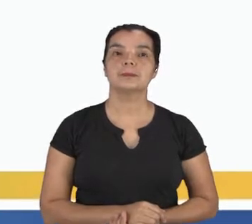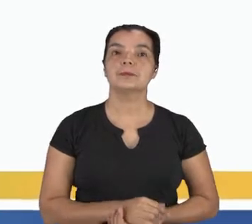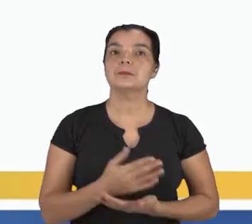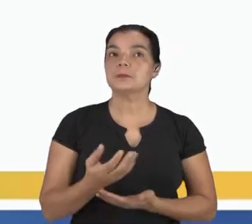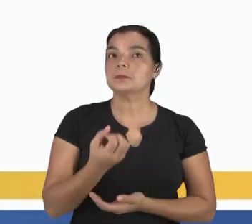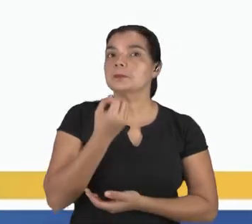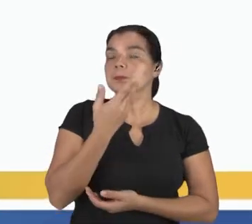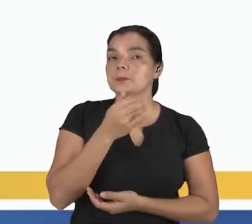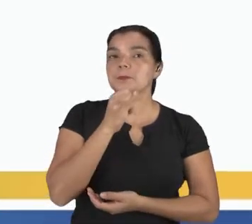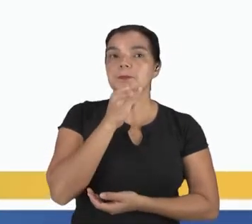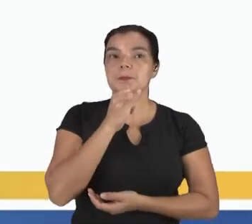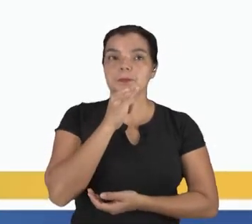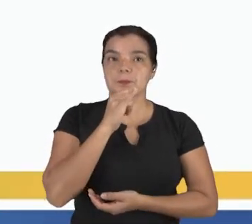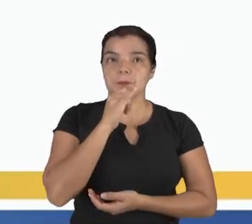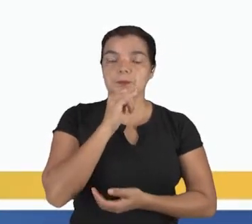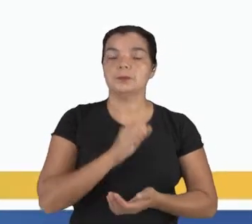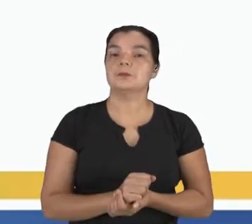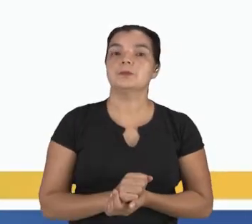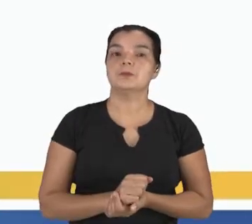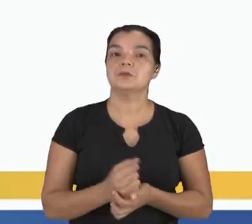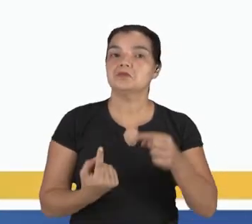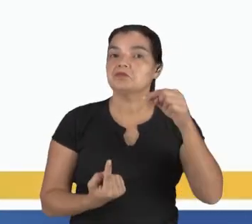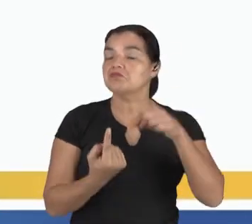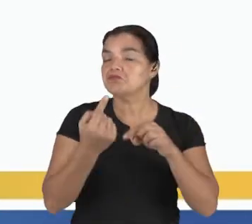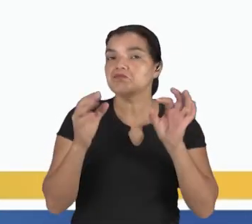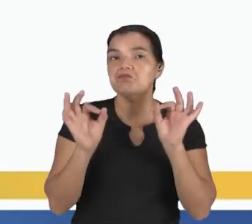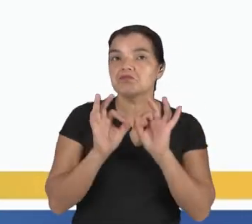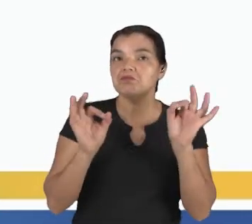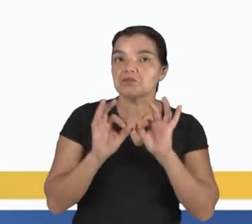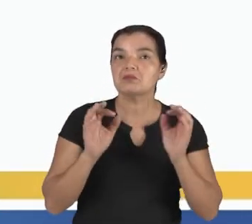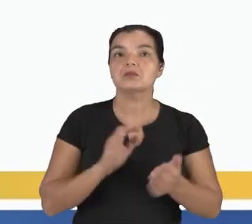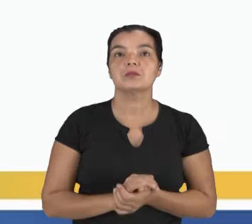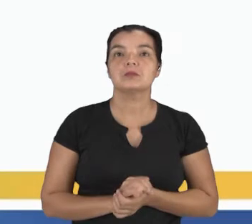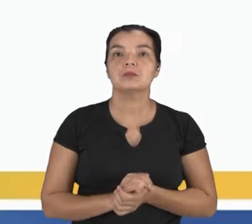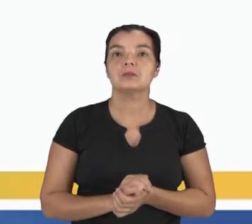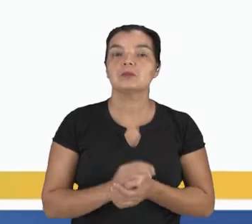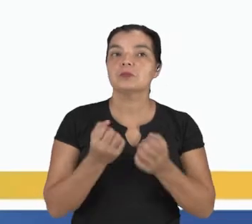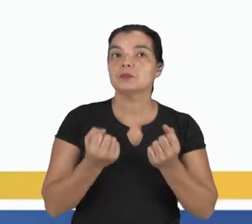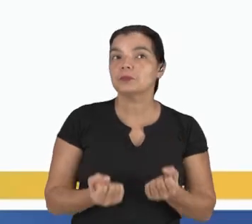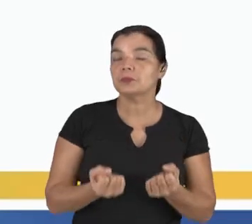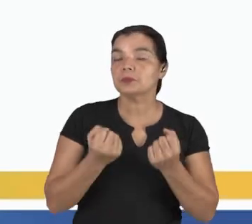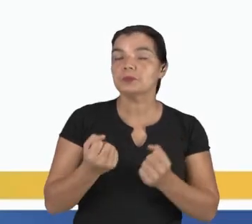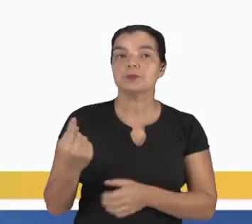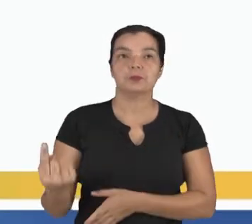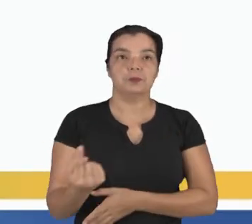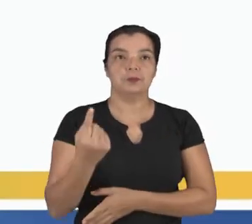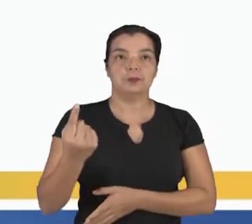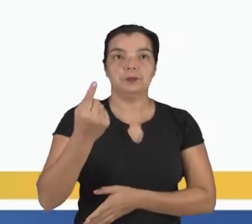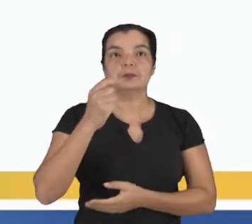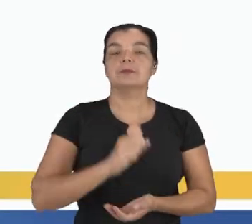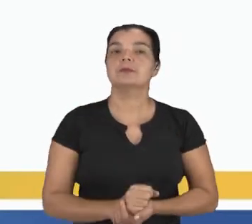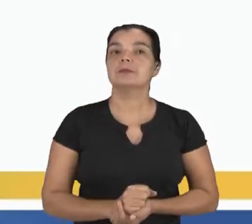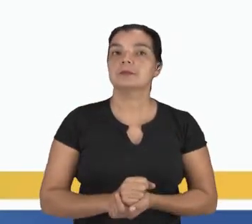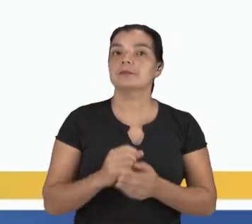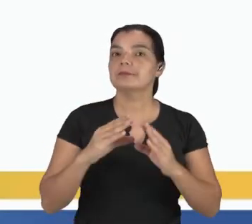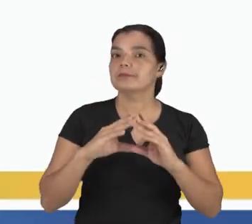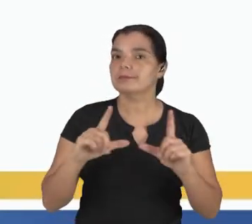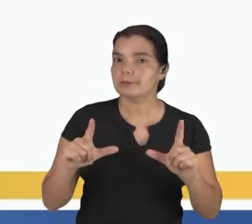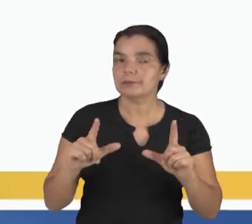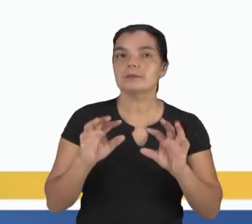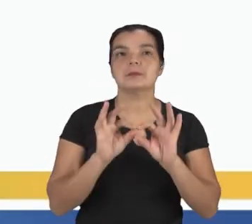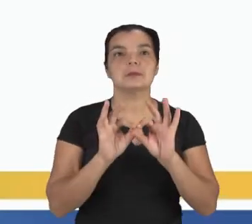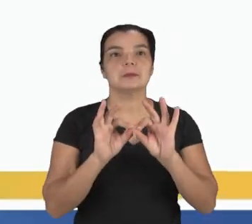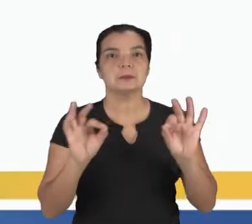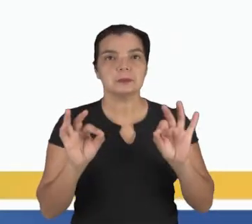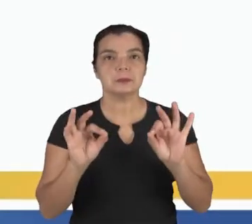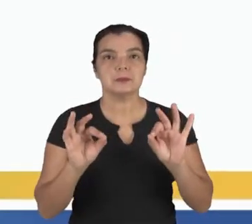Um bom exemplo para grandezas não proporcionais é a relação peso e altura. É evidente